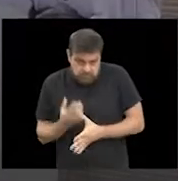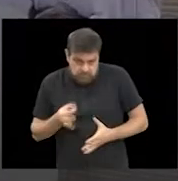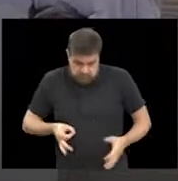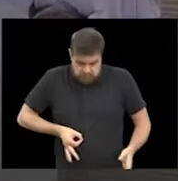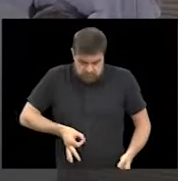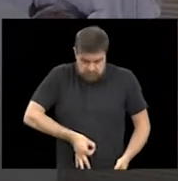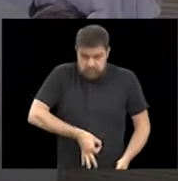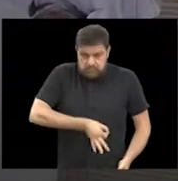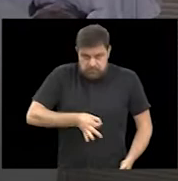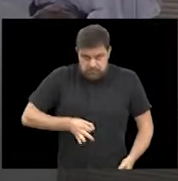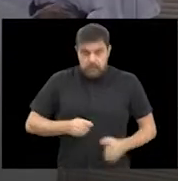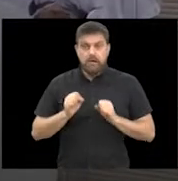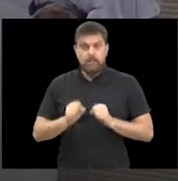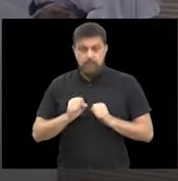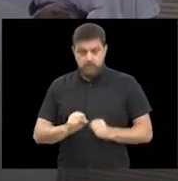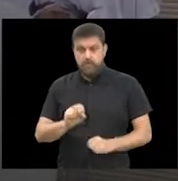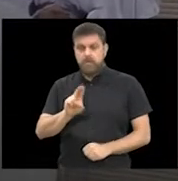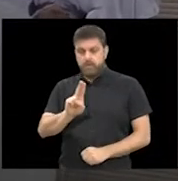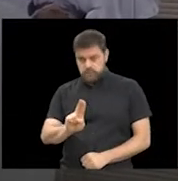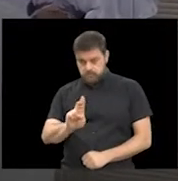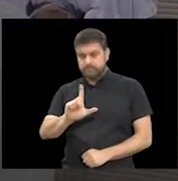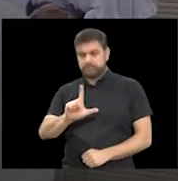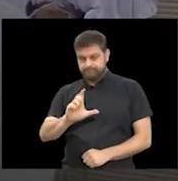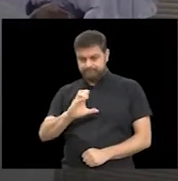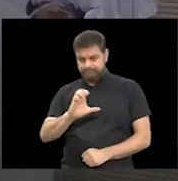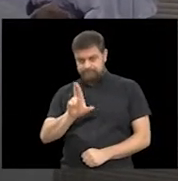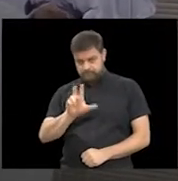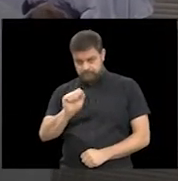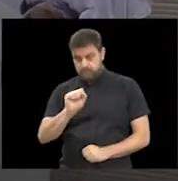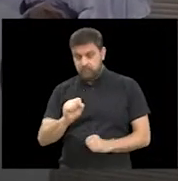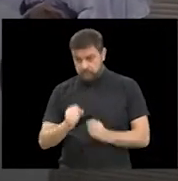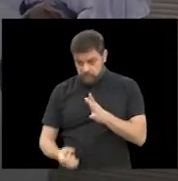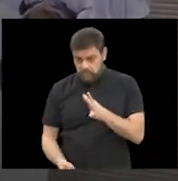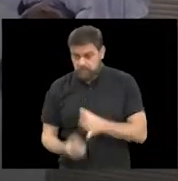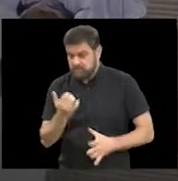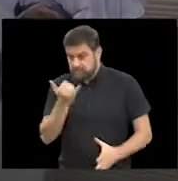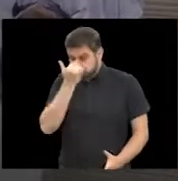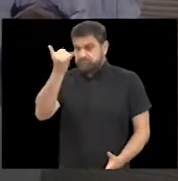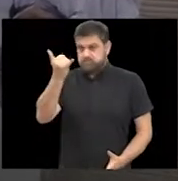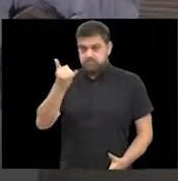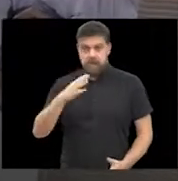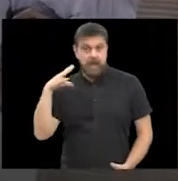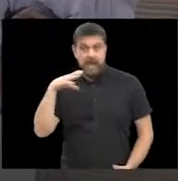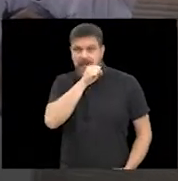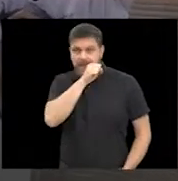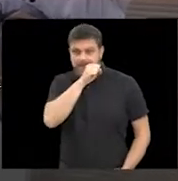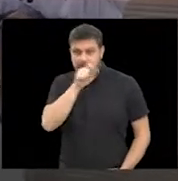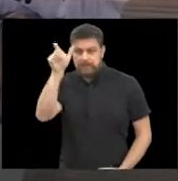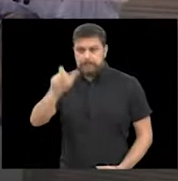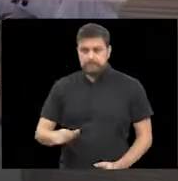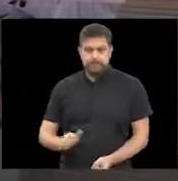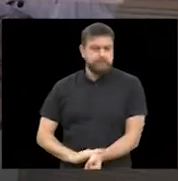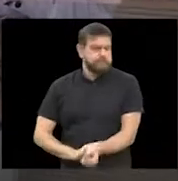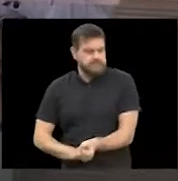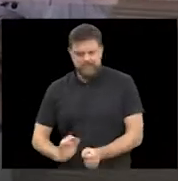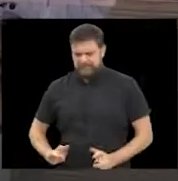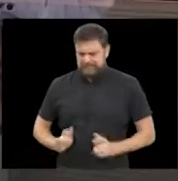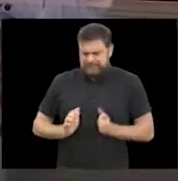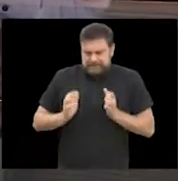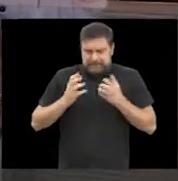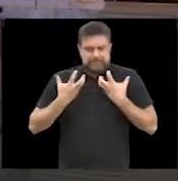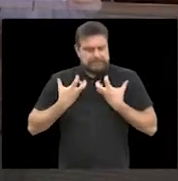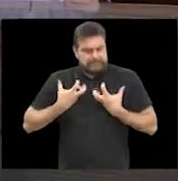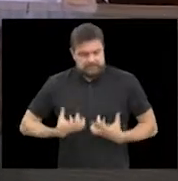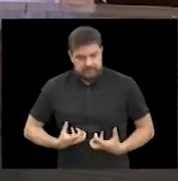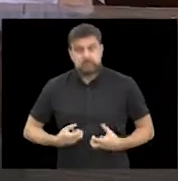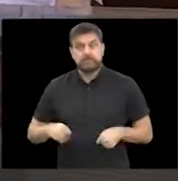Não, a úlcera pode aparecer até sem a gastrite. É. Você tem úlceras agudas, úlceras de estresse, por exemplo. Eu tenho